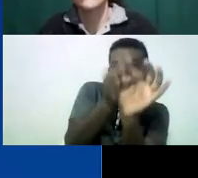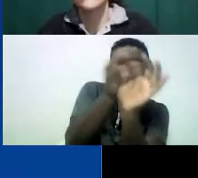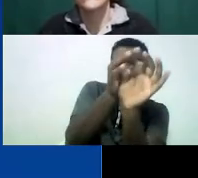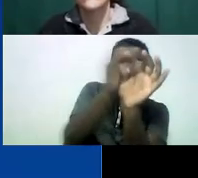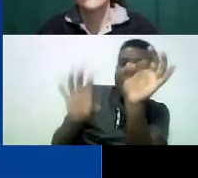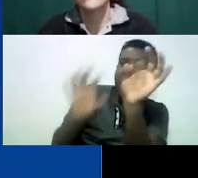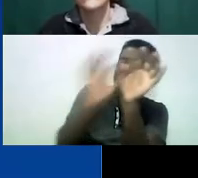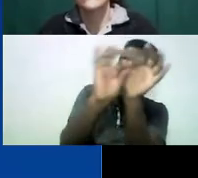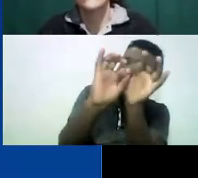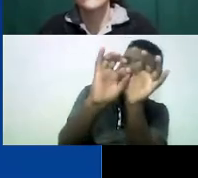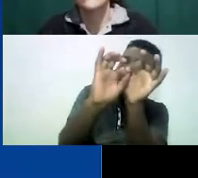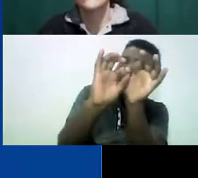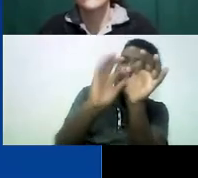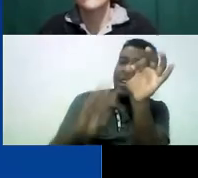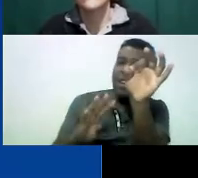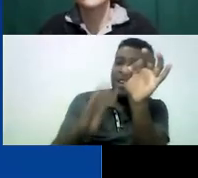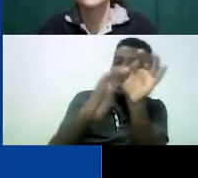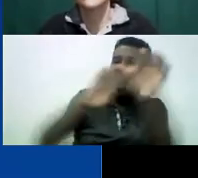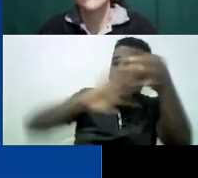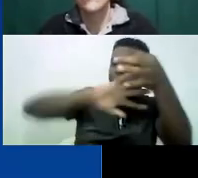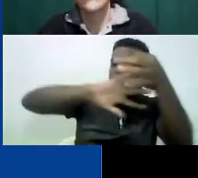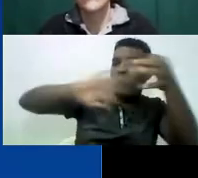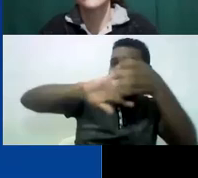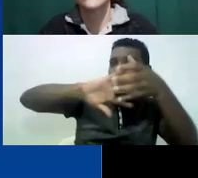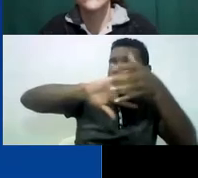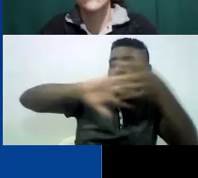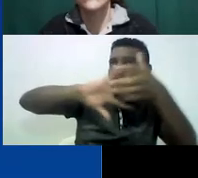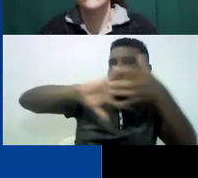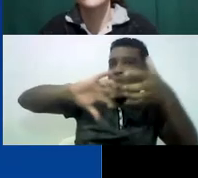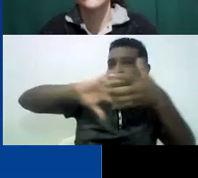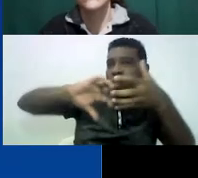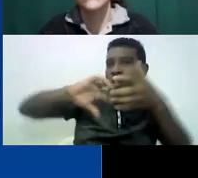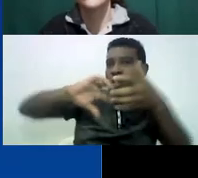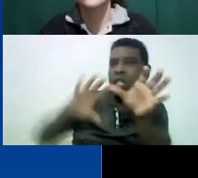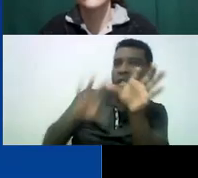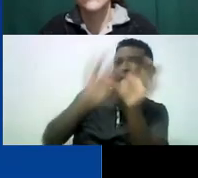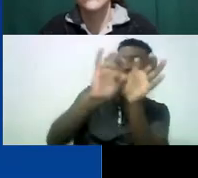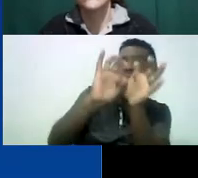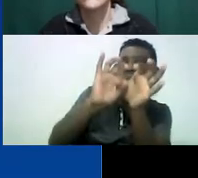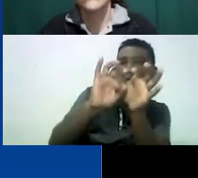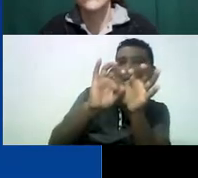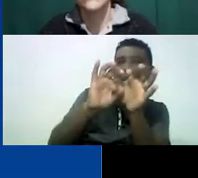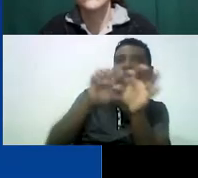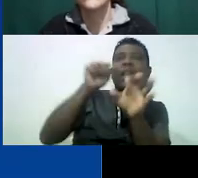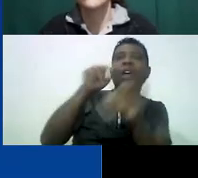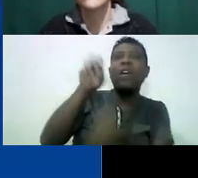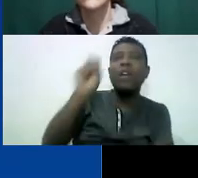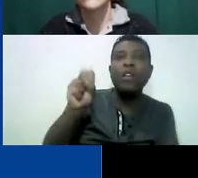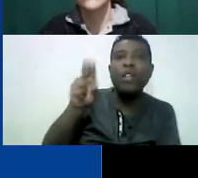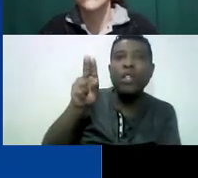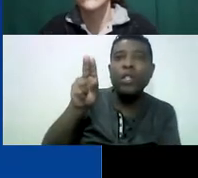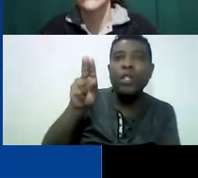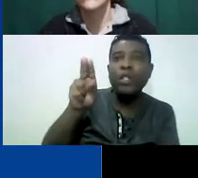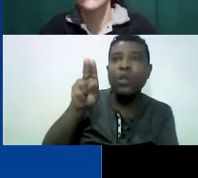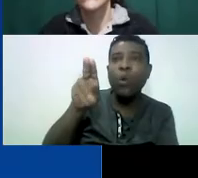a segunda camada mais profunda. Aqui você tem os músculos que a gente chama de suborbitais, que fazem o movimento da